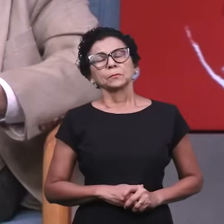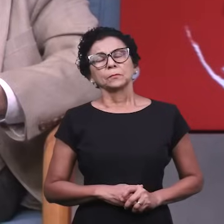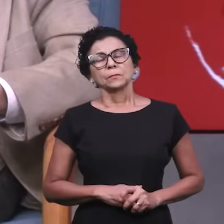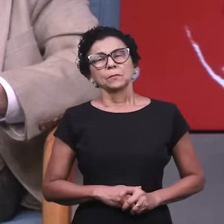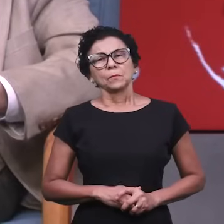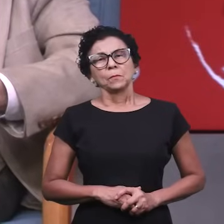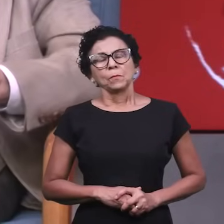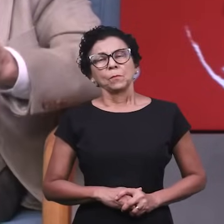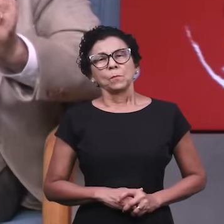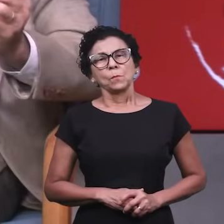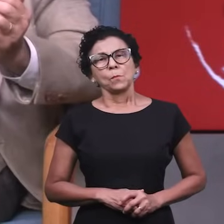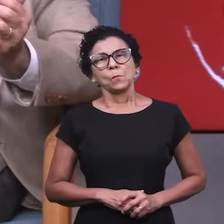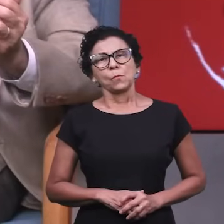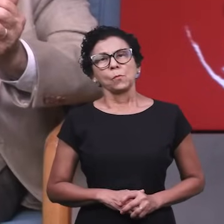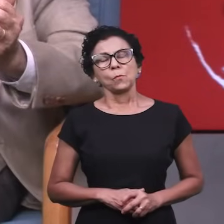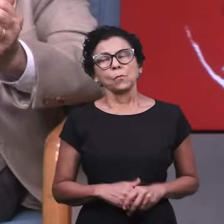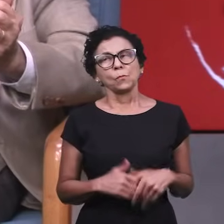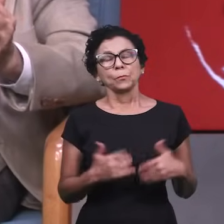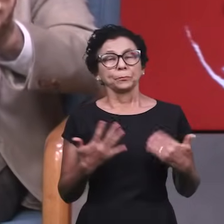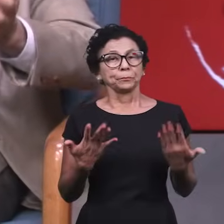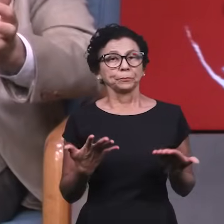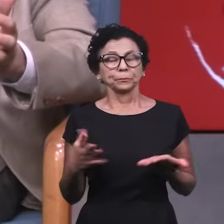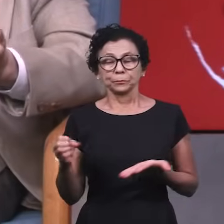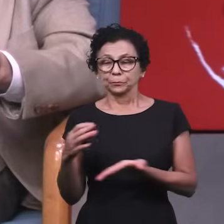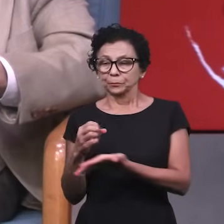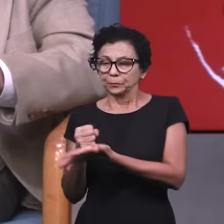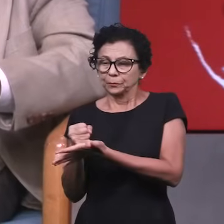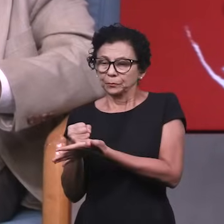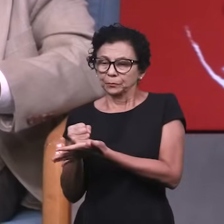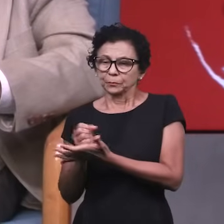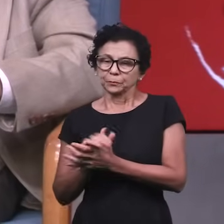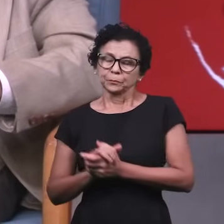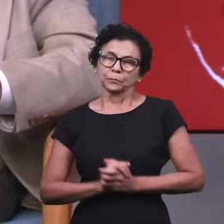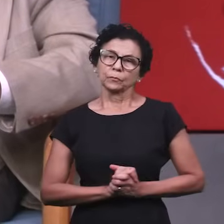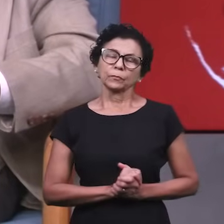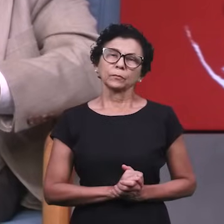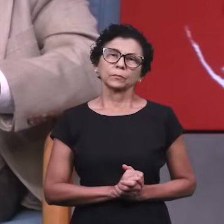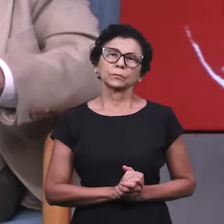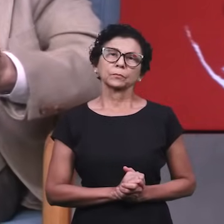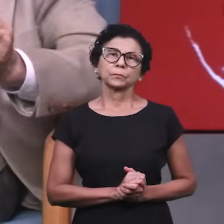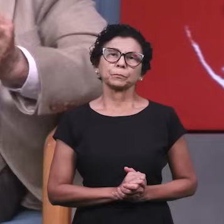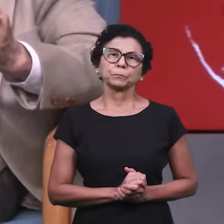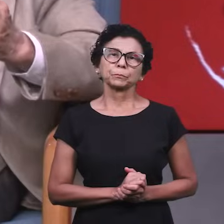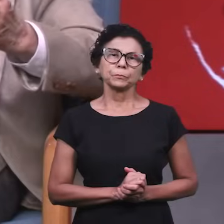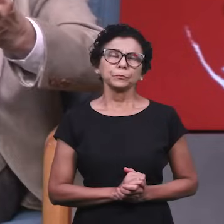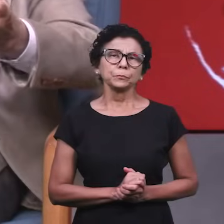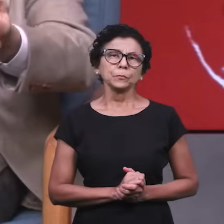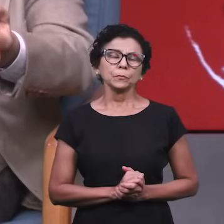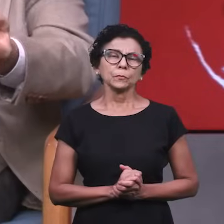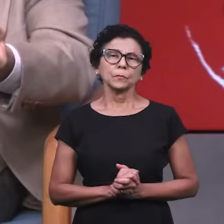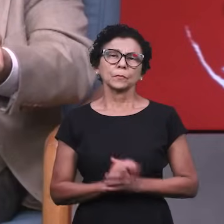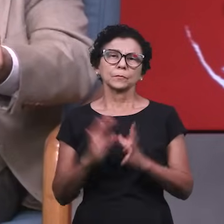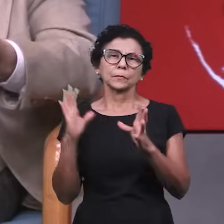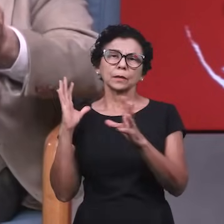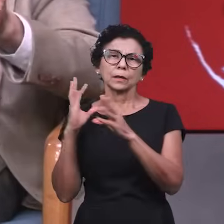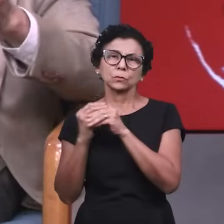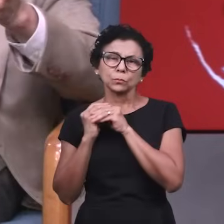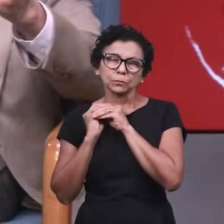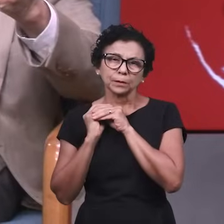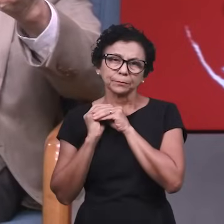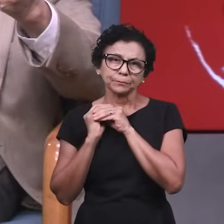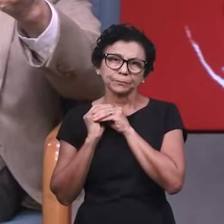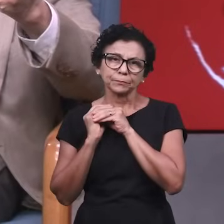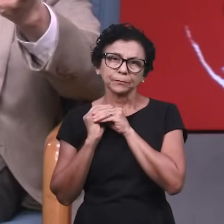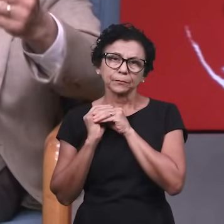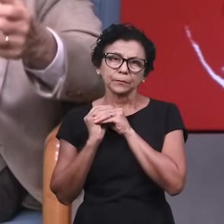vendo hoje. Então, o Novo Testamento fecha ali, mas toda a operação do